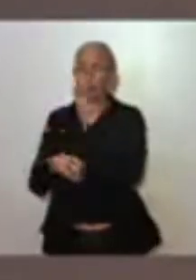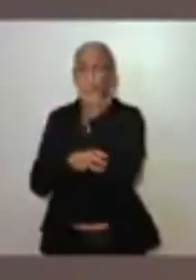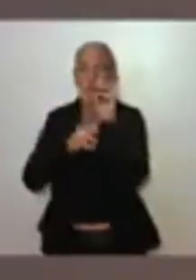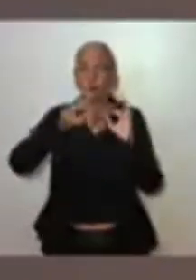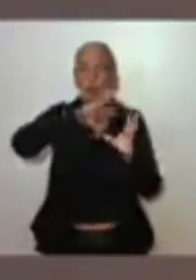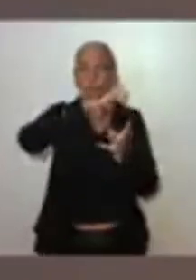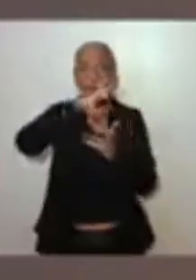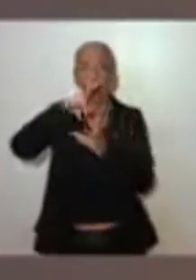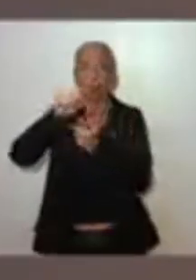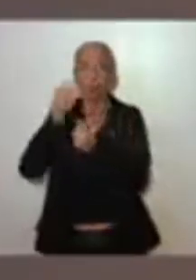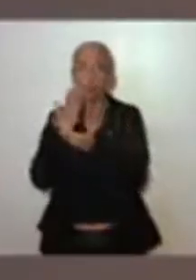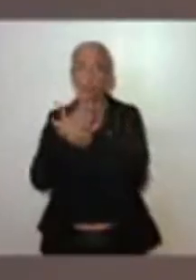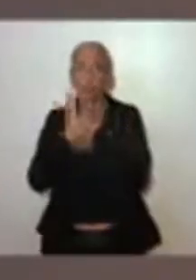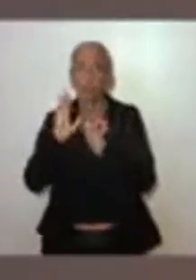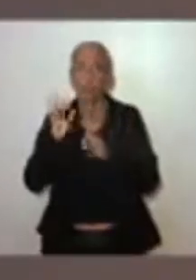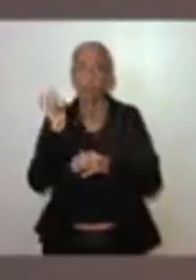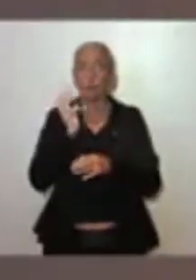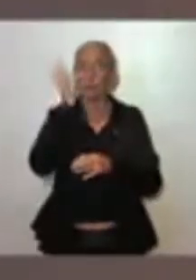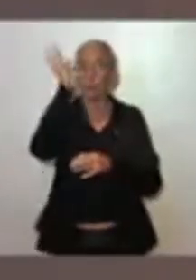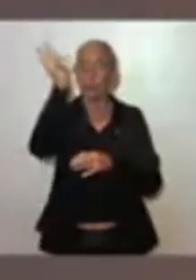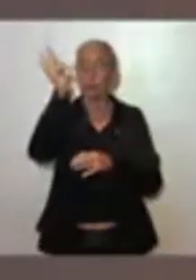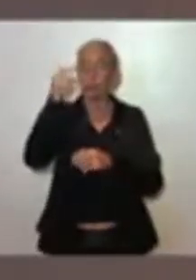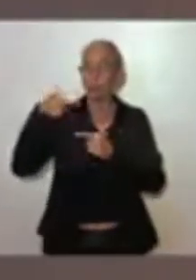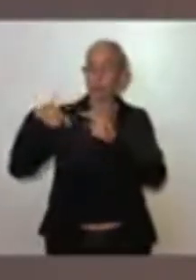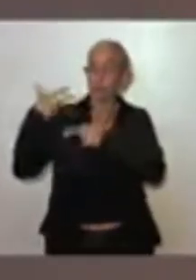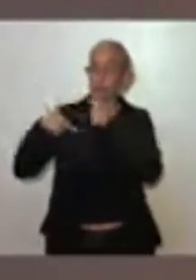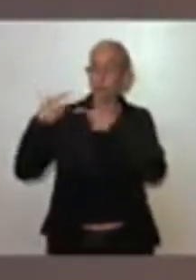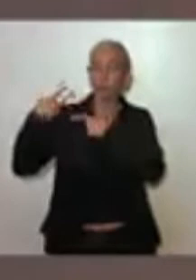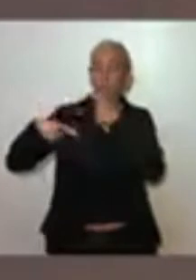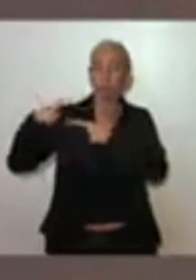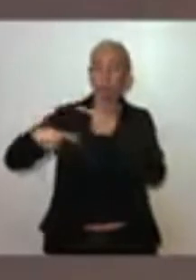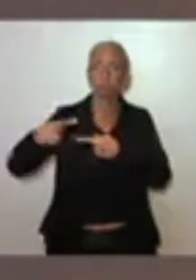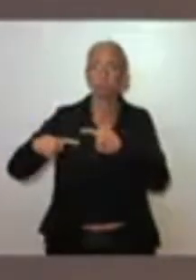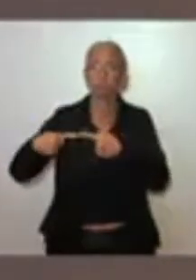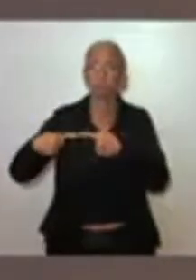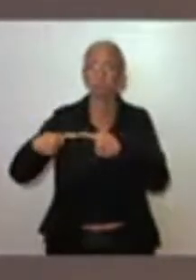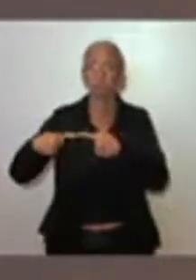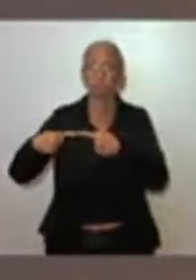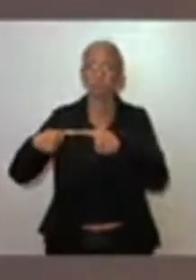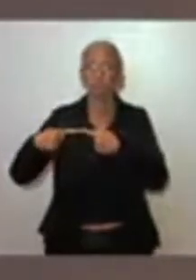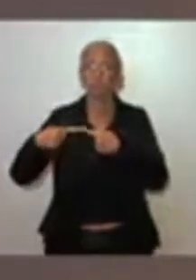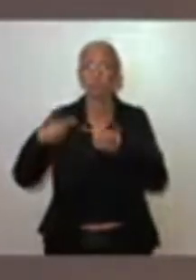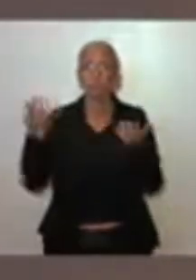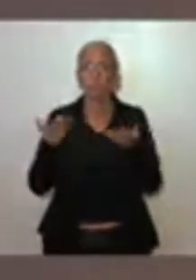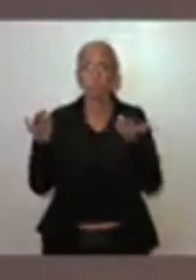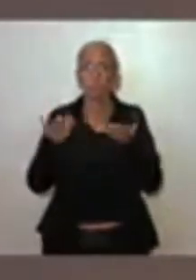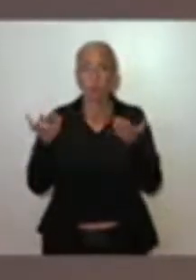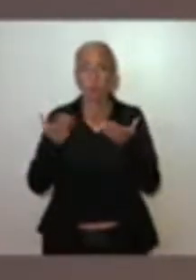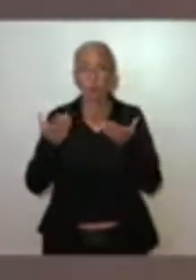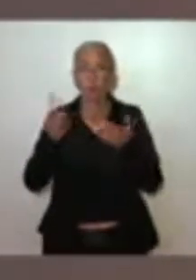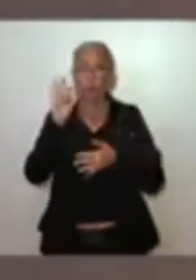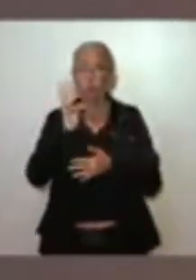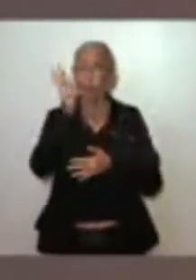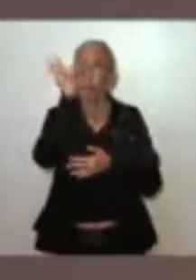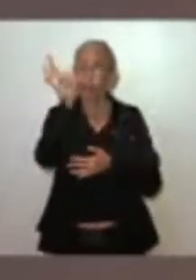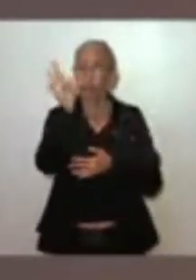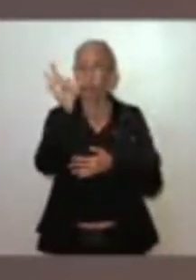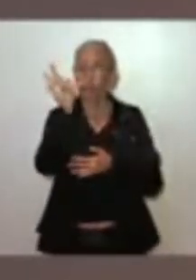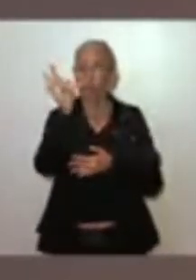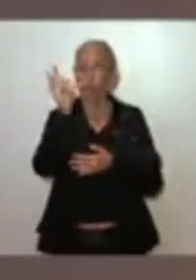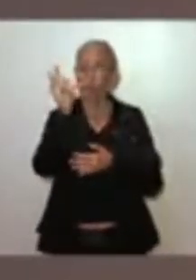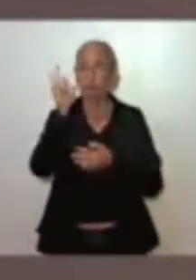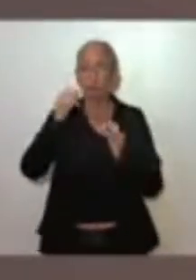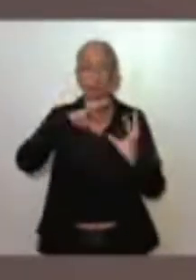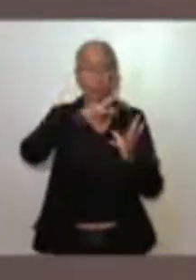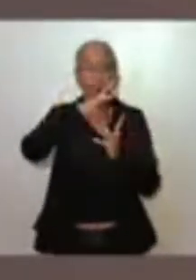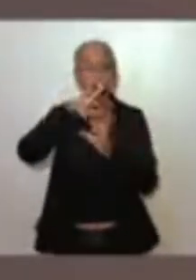para a próxima geração Essa é uma das questões definidoras do nosso tempo e do futuro da